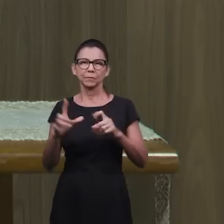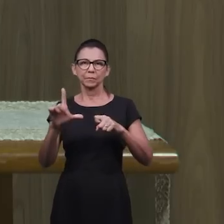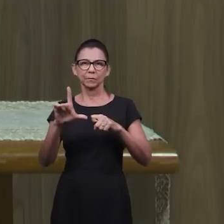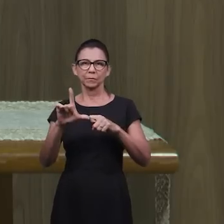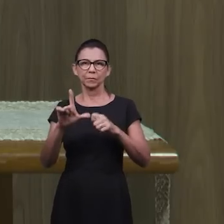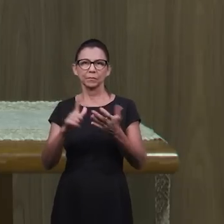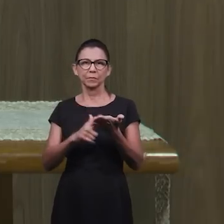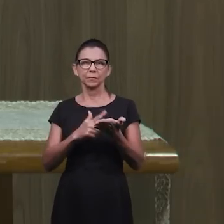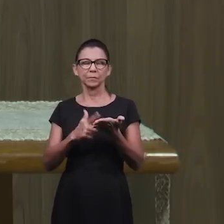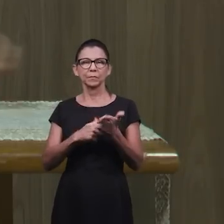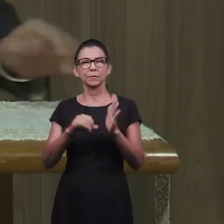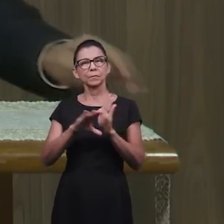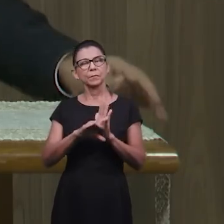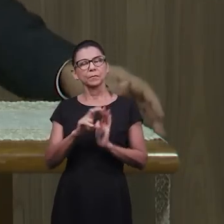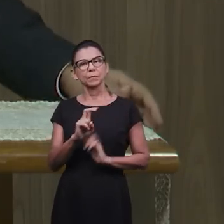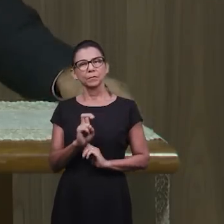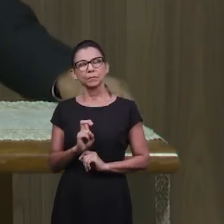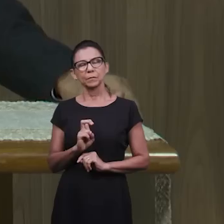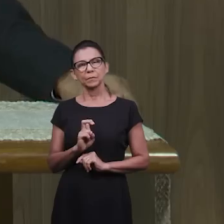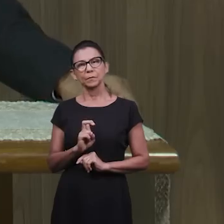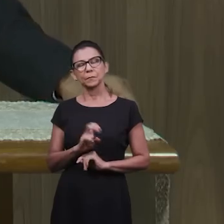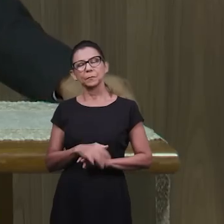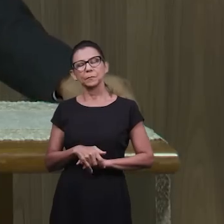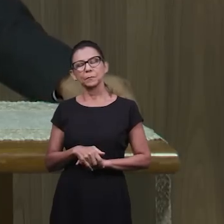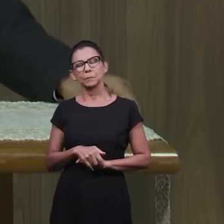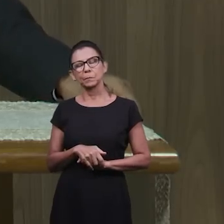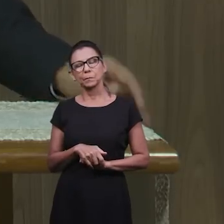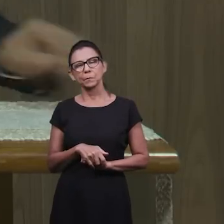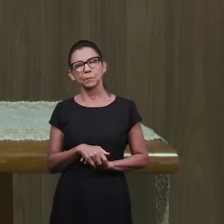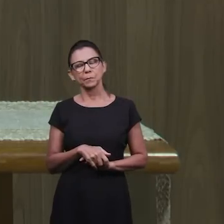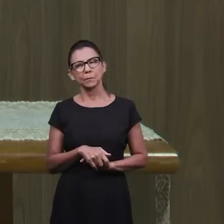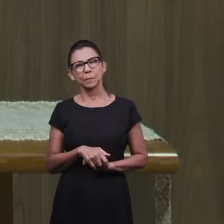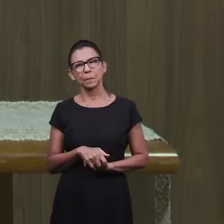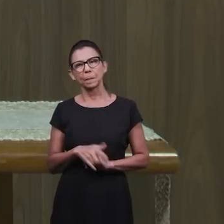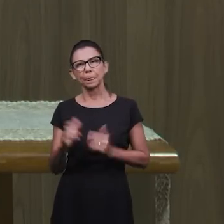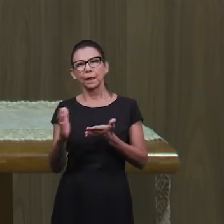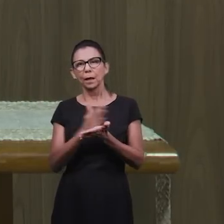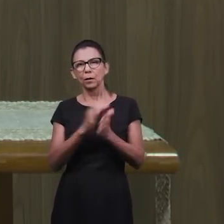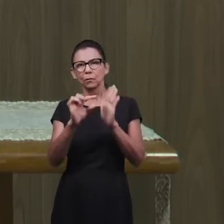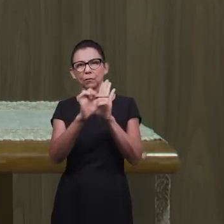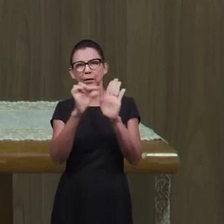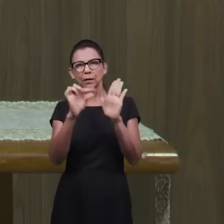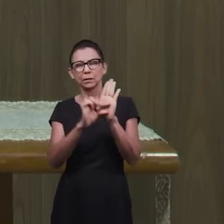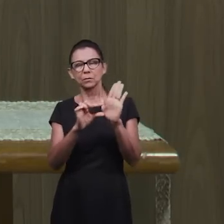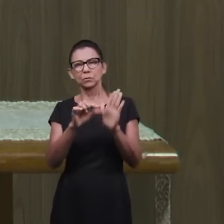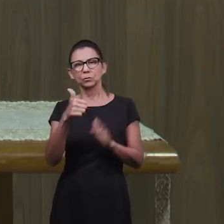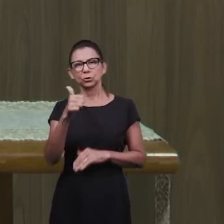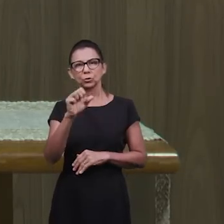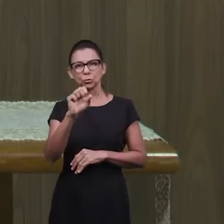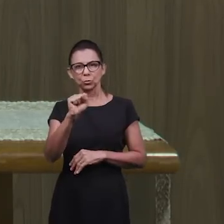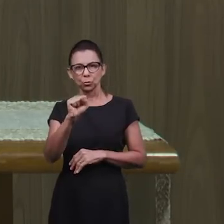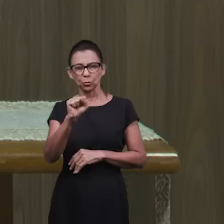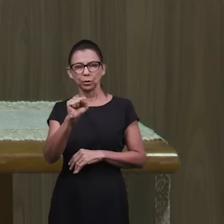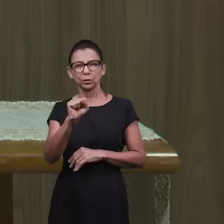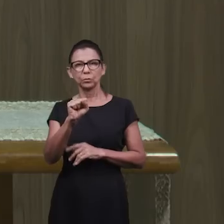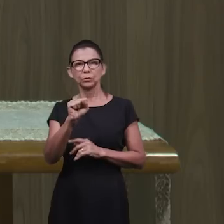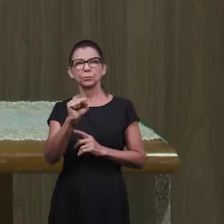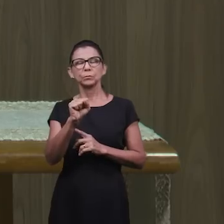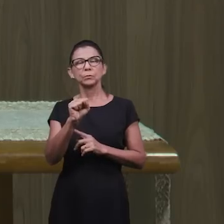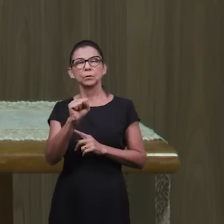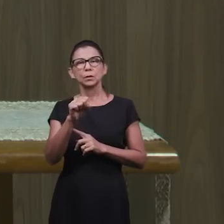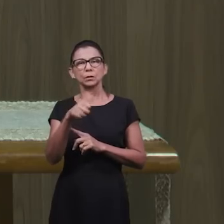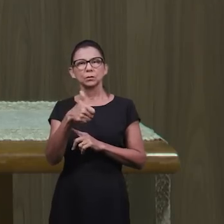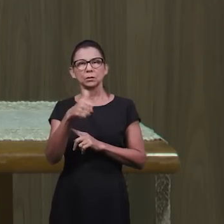de Lucas, no capítulo 5. Nós iremos ler aqui alguns versos, verso 18,